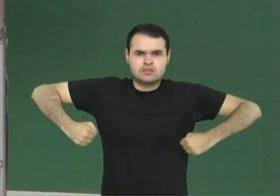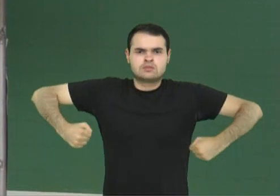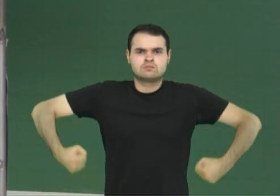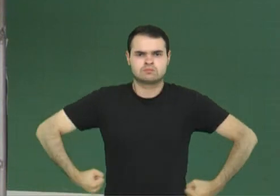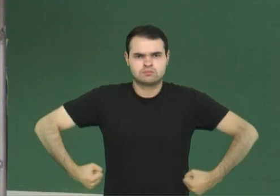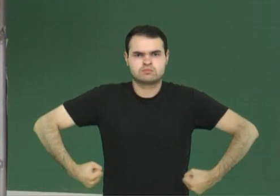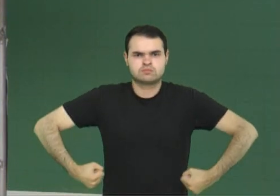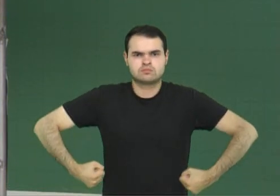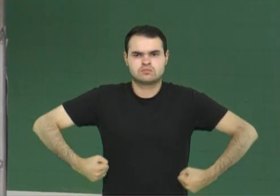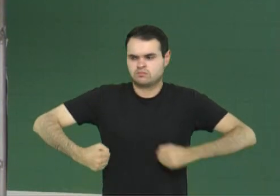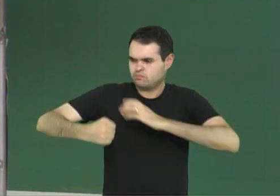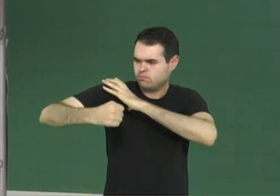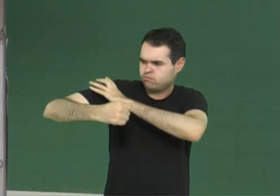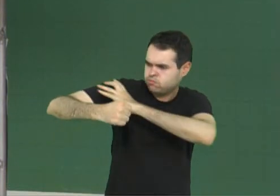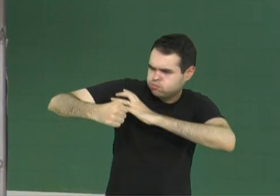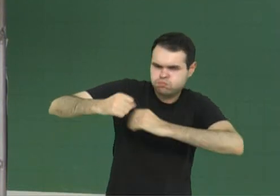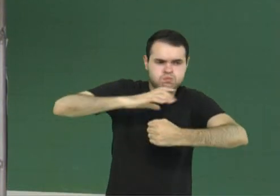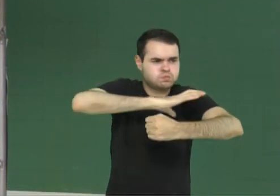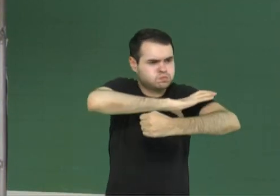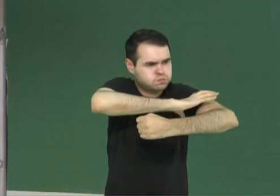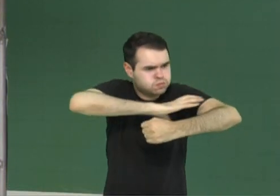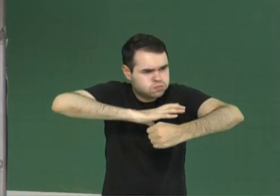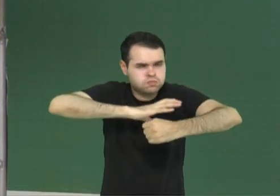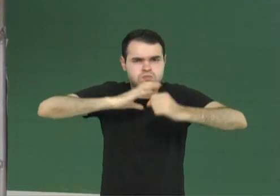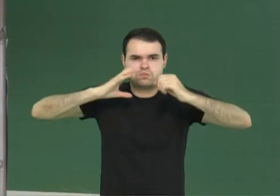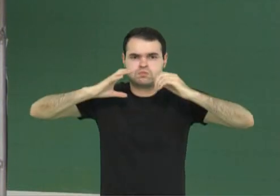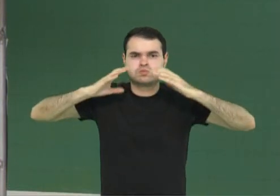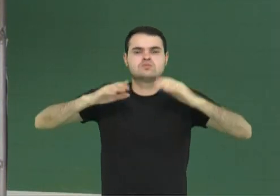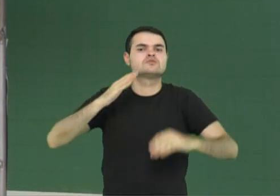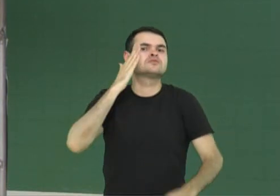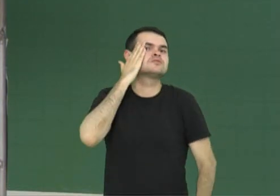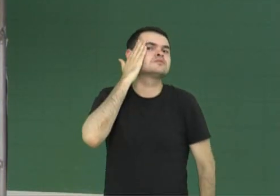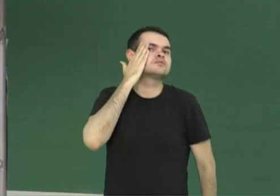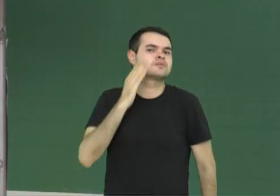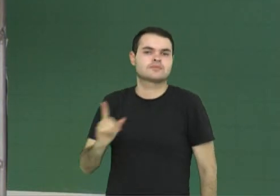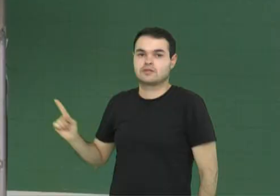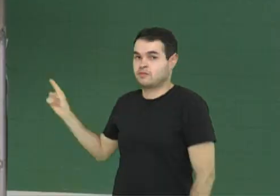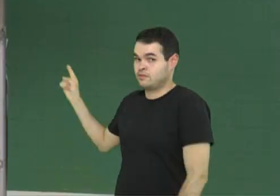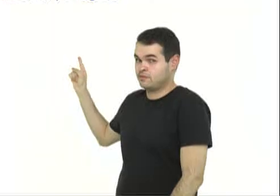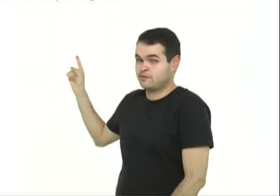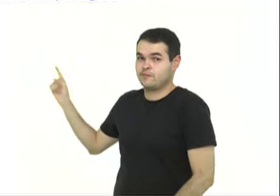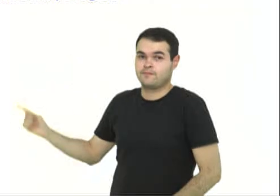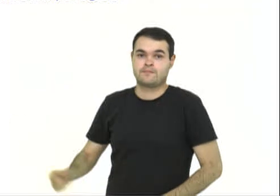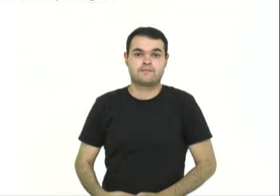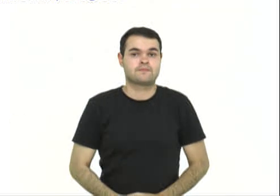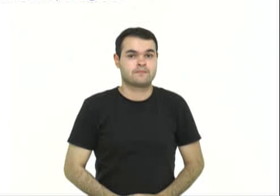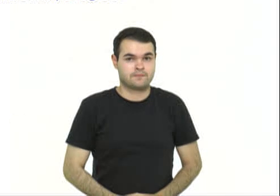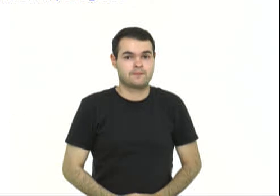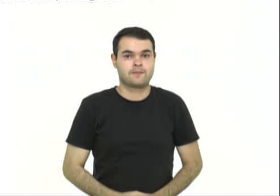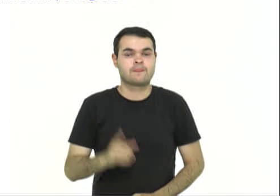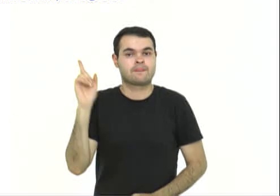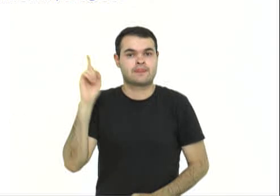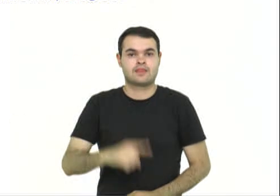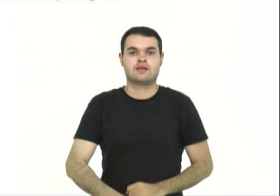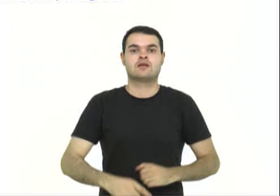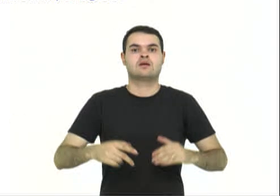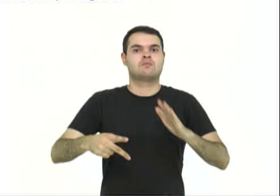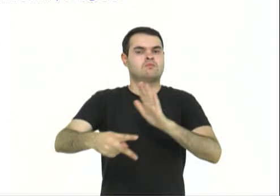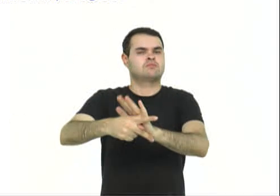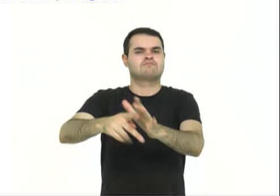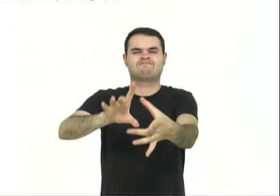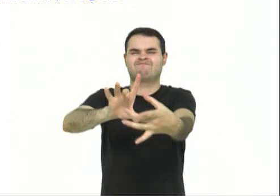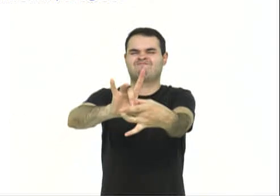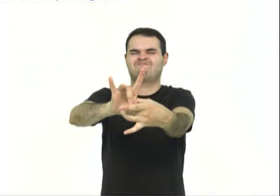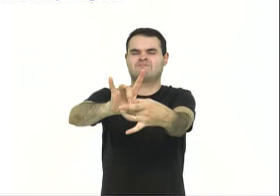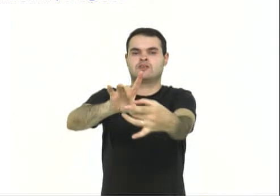uma capacidade física muito desenvolvida. Você sabe qual é? Olha só, o Hulk é dono de uma